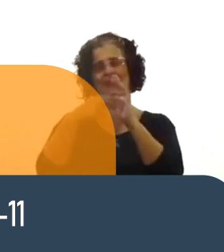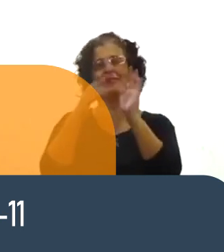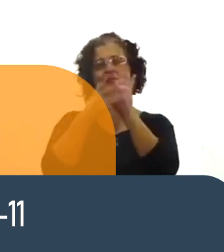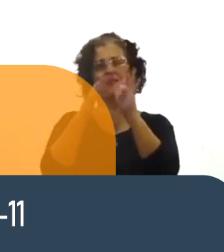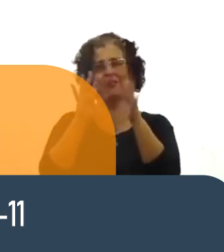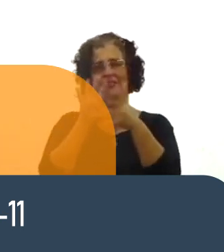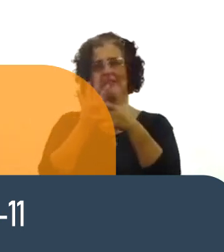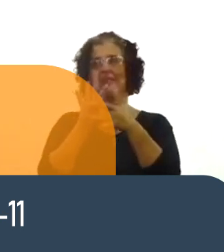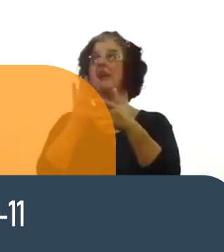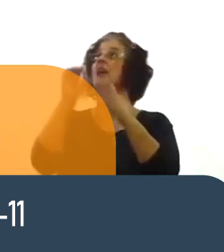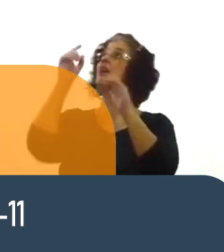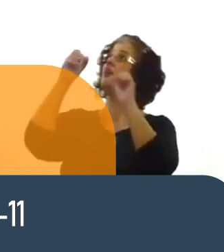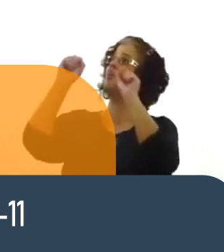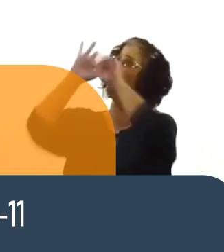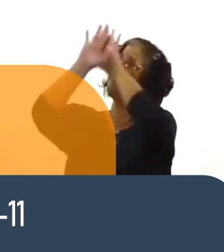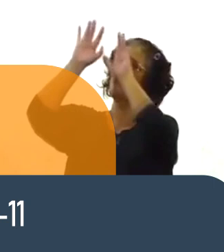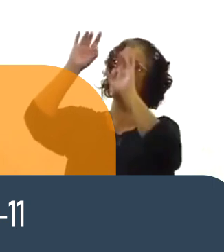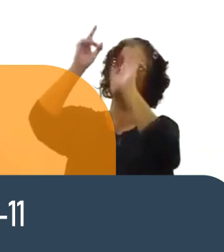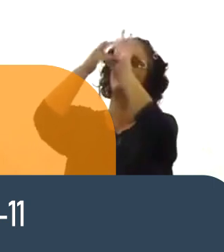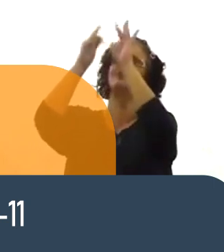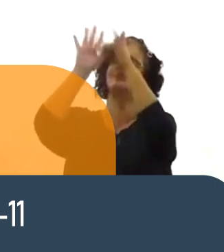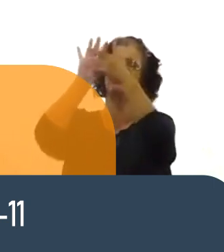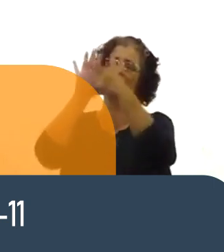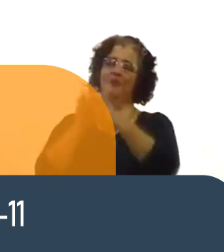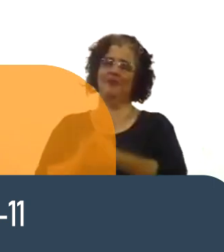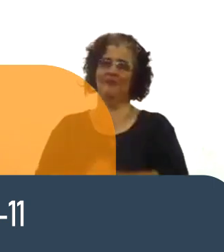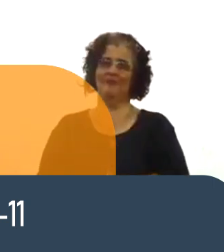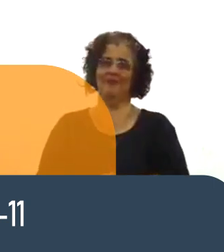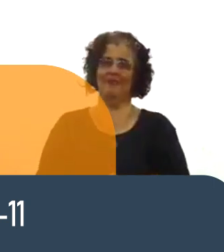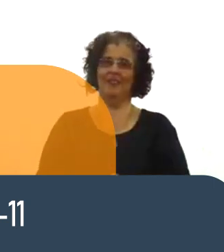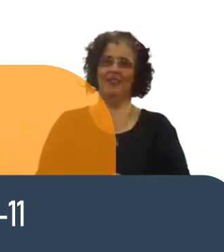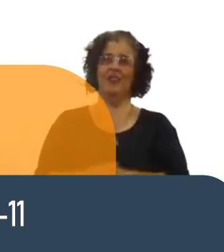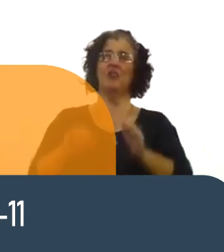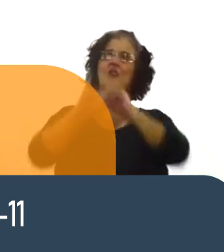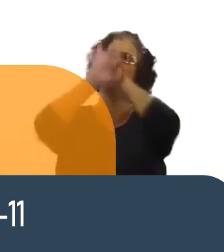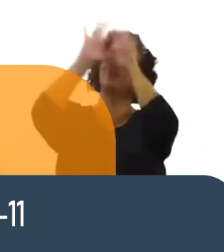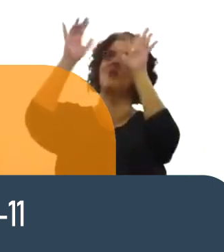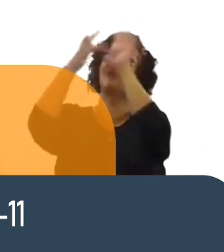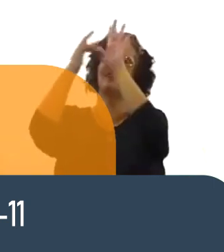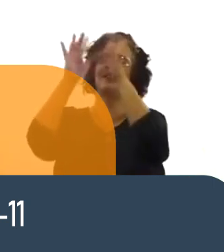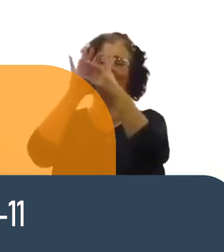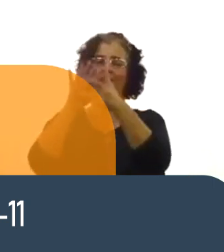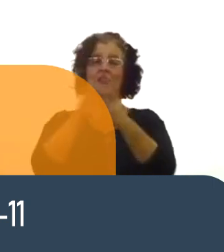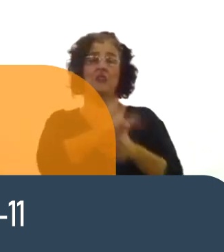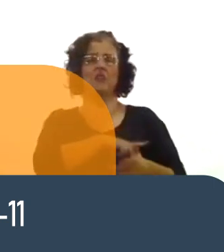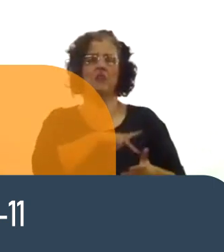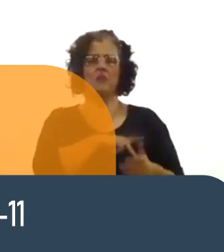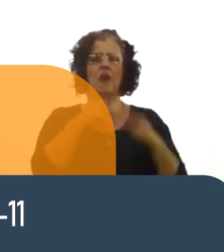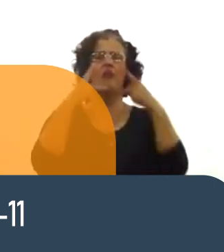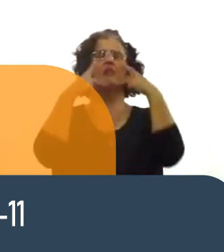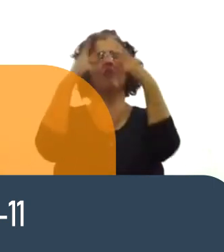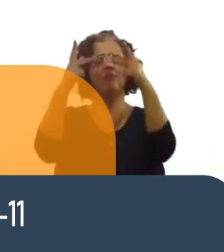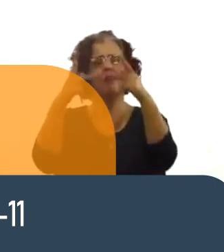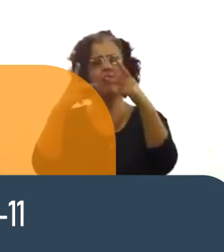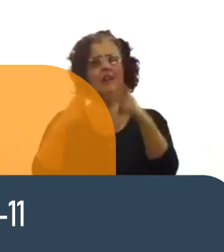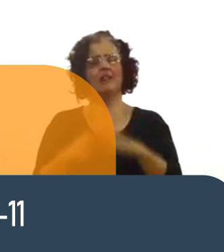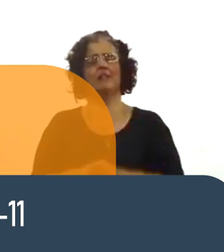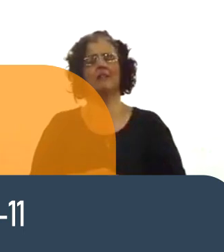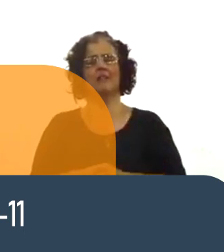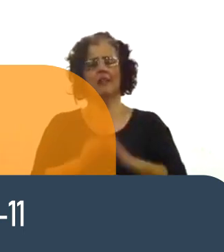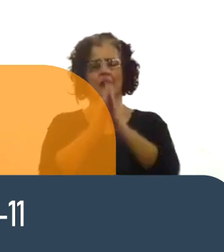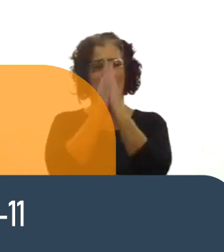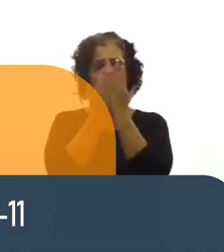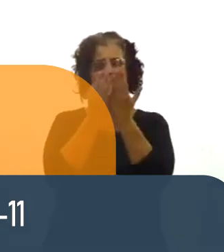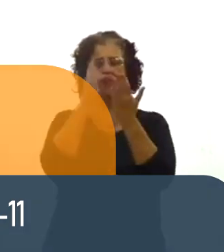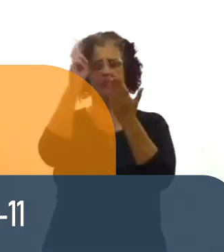Jesus. Glória a Jesus. O apóstolo Paulo chega a dizer aqui no texto